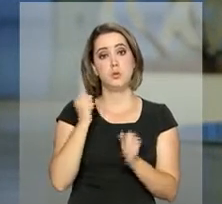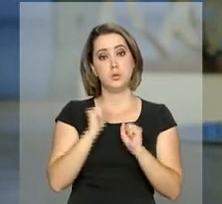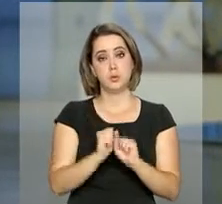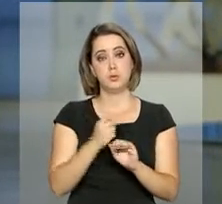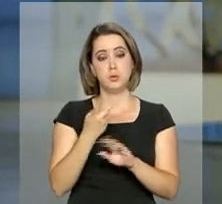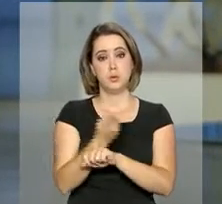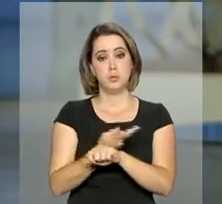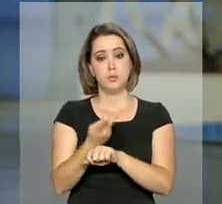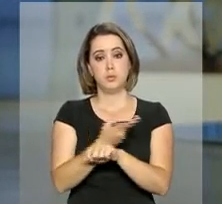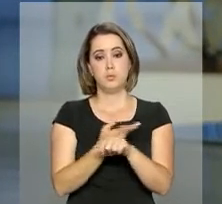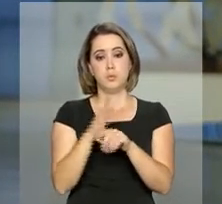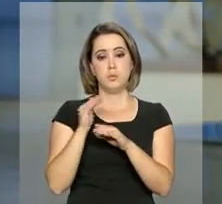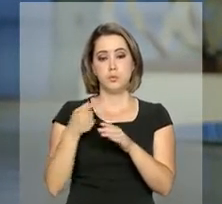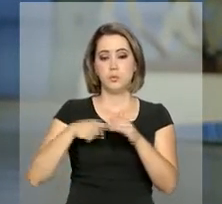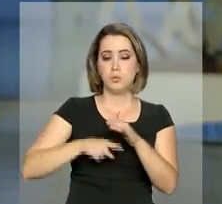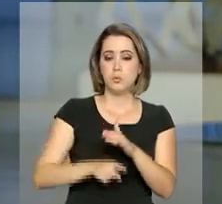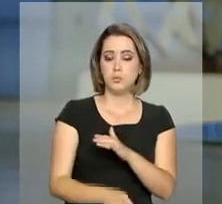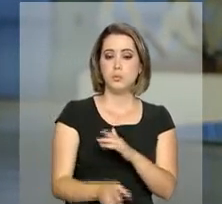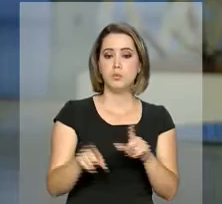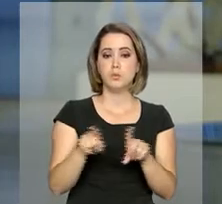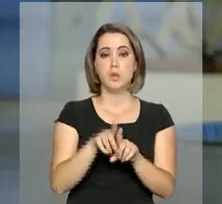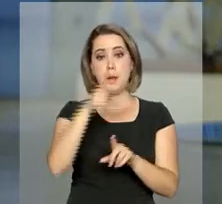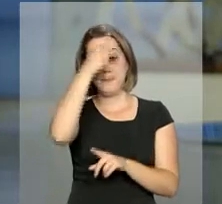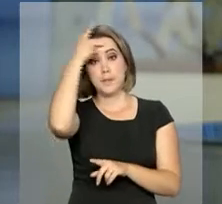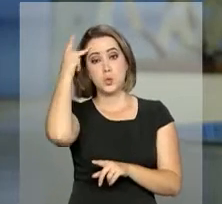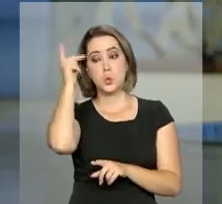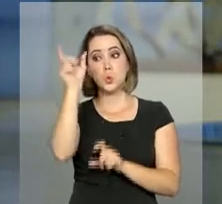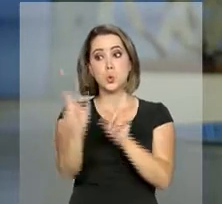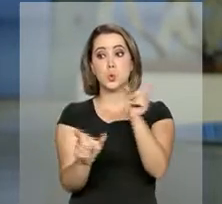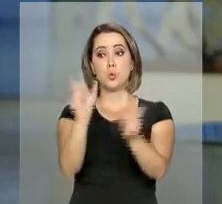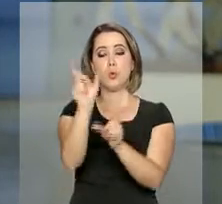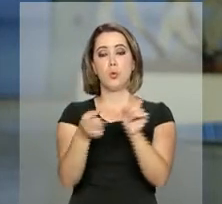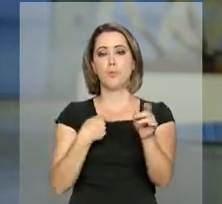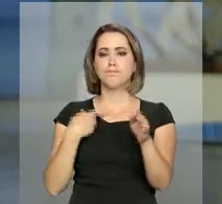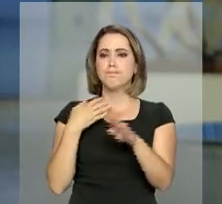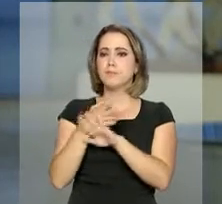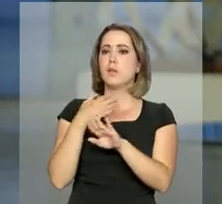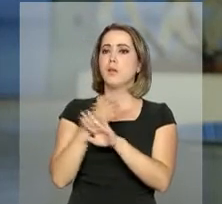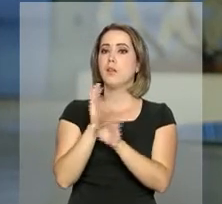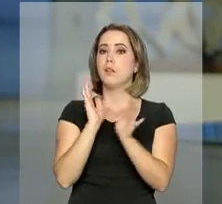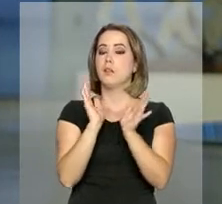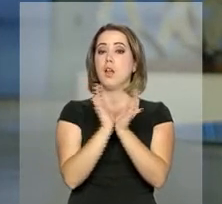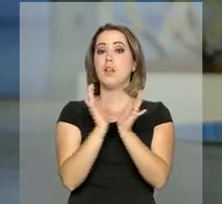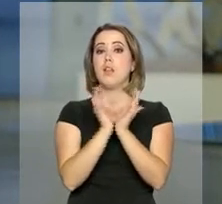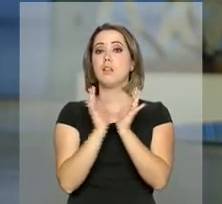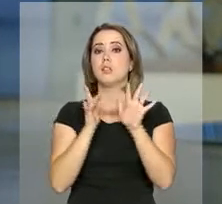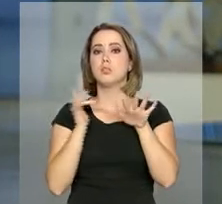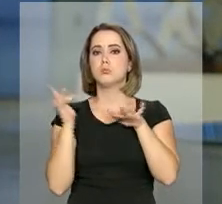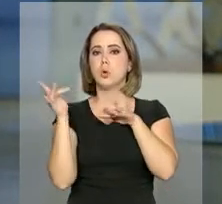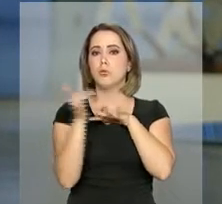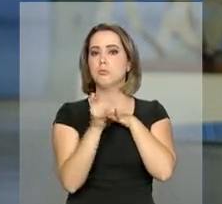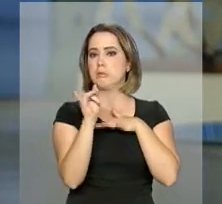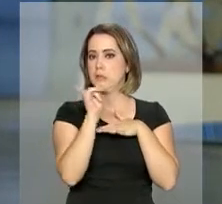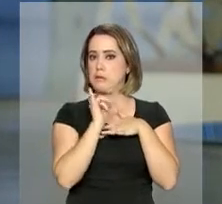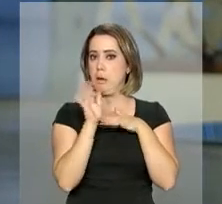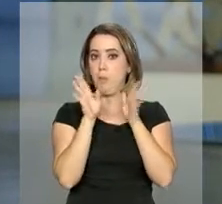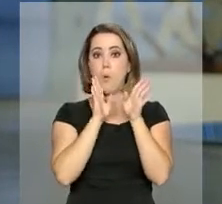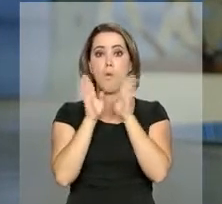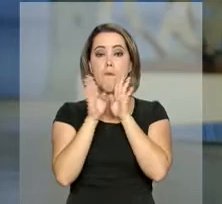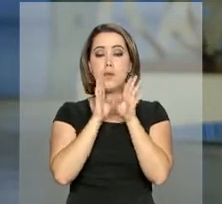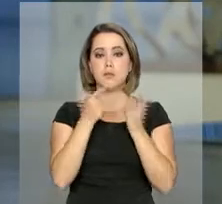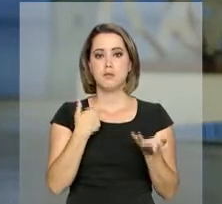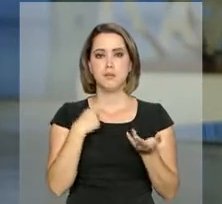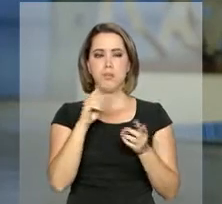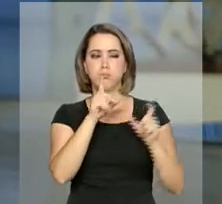podem investigar mais a fundo a pessoa e entrar nos seus perfis aí das redes sociais, buscando imagens